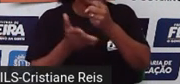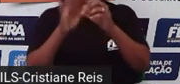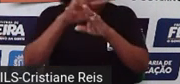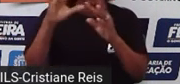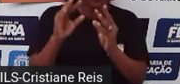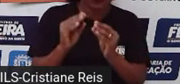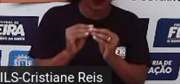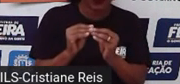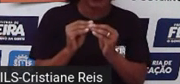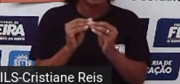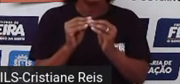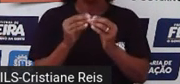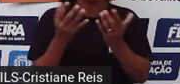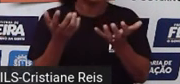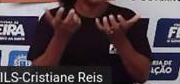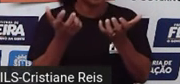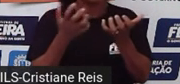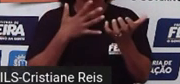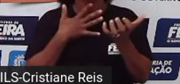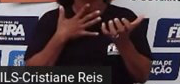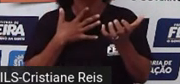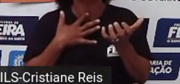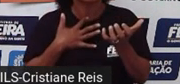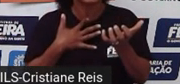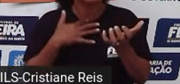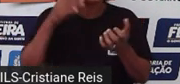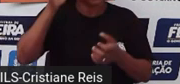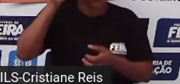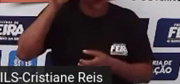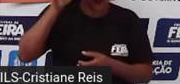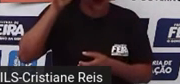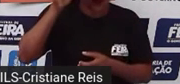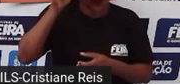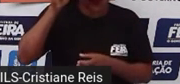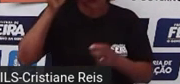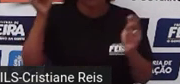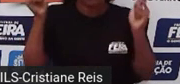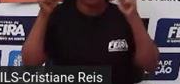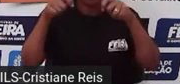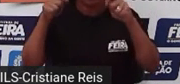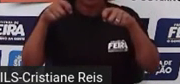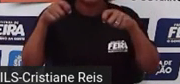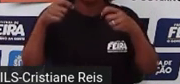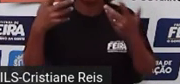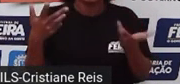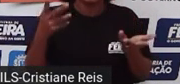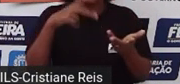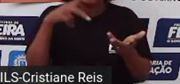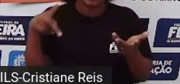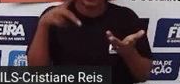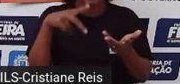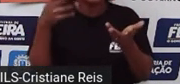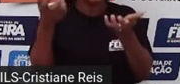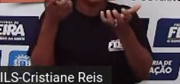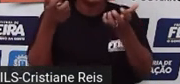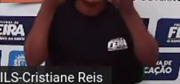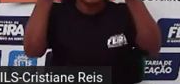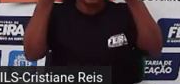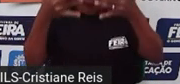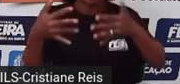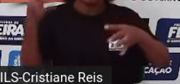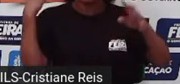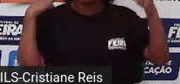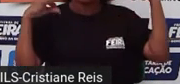aula você aí querendo nesse aprofundar ficou com curiosidade alguma coisa assim é pronto é queria falar né sobre alguns pontos turísticos